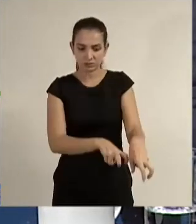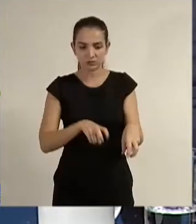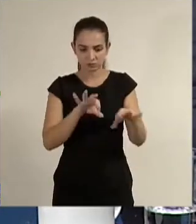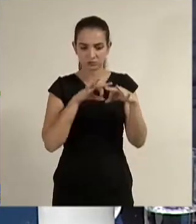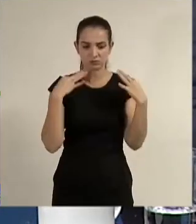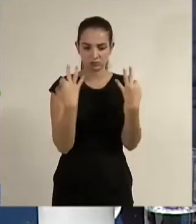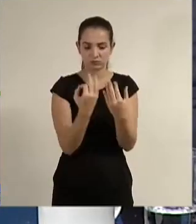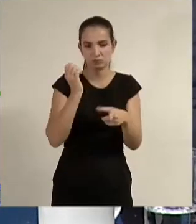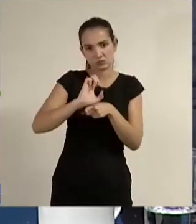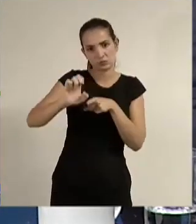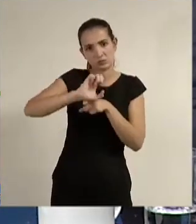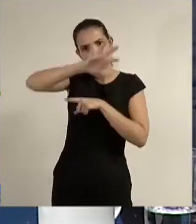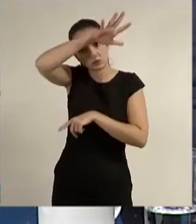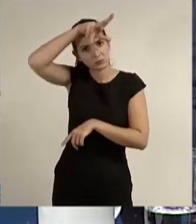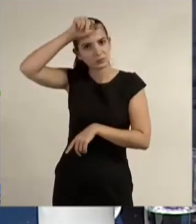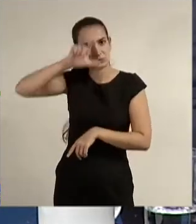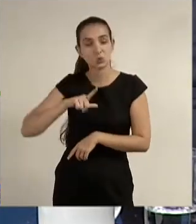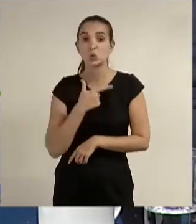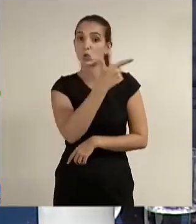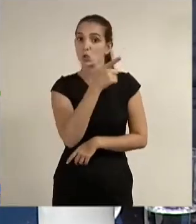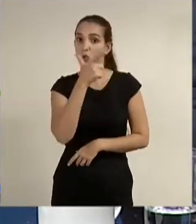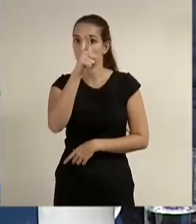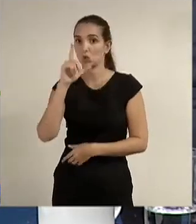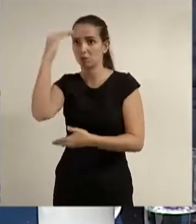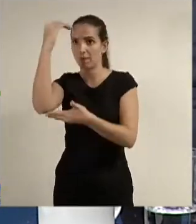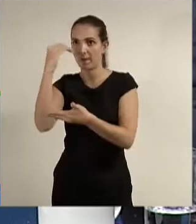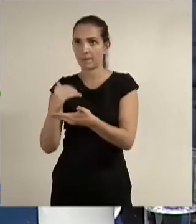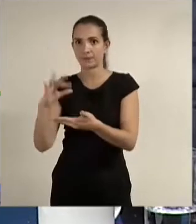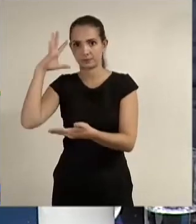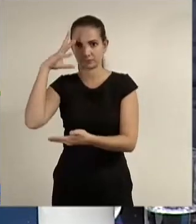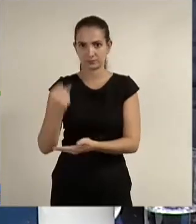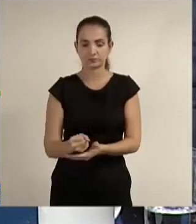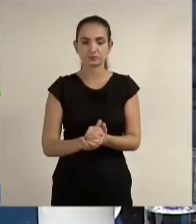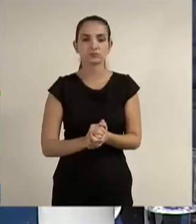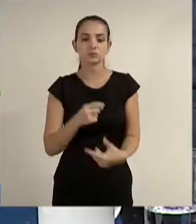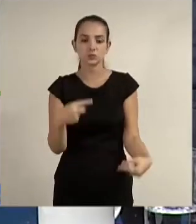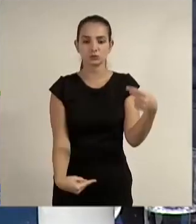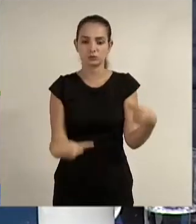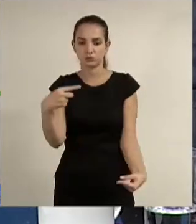Estado de Mato Grosso do Sul e da outras providências. Em discussão.